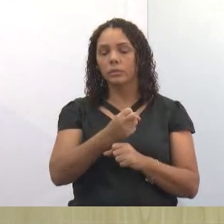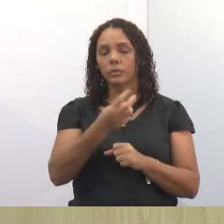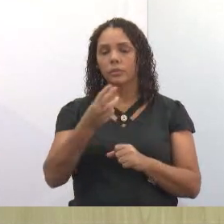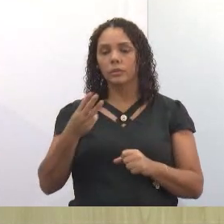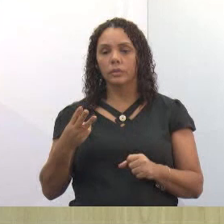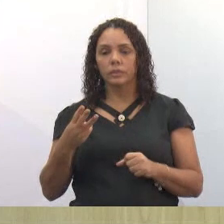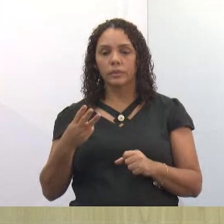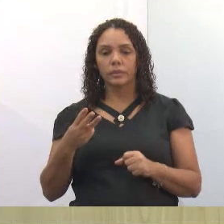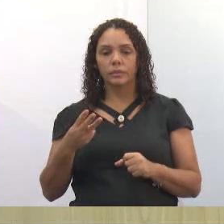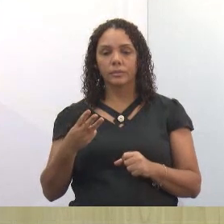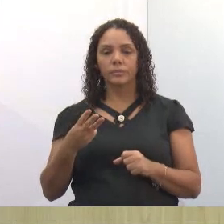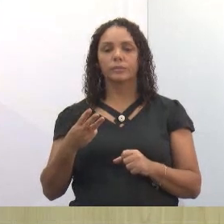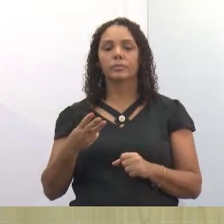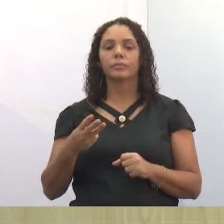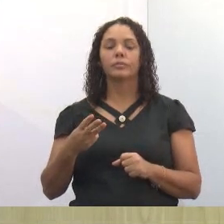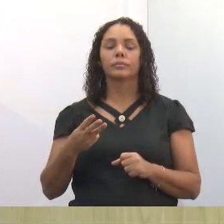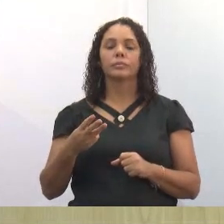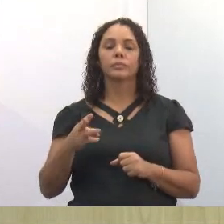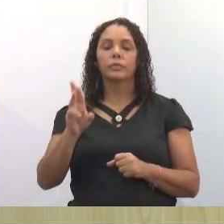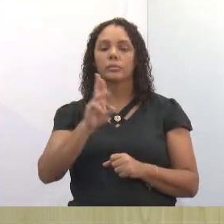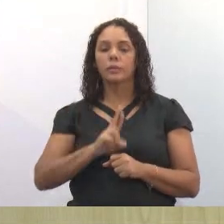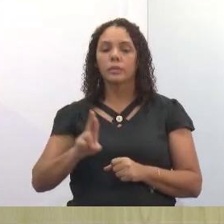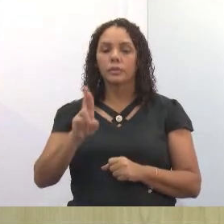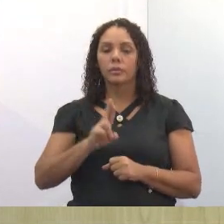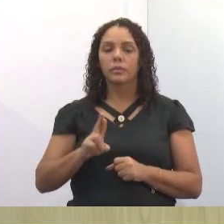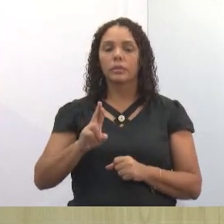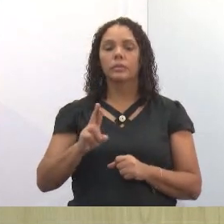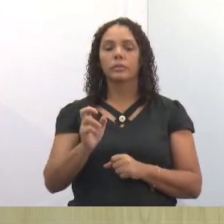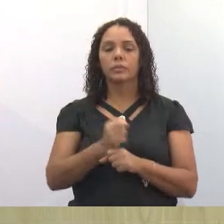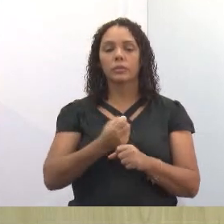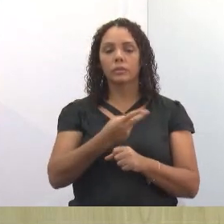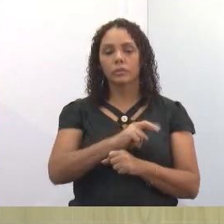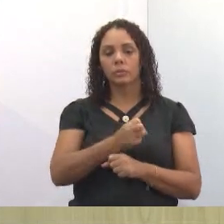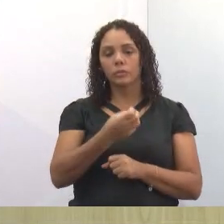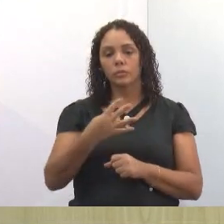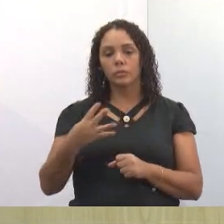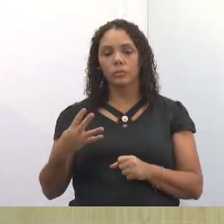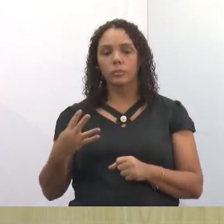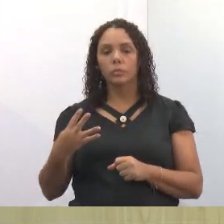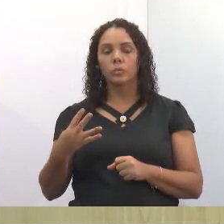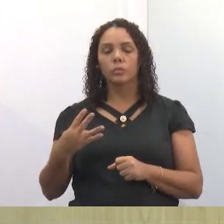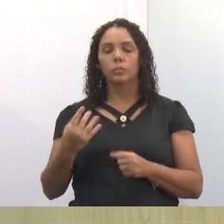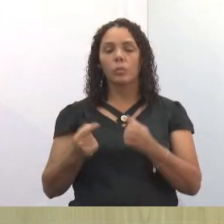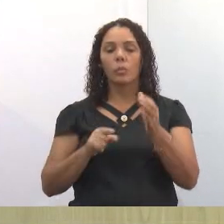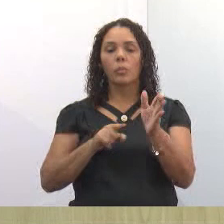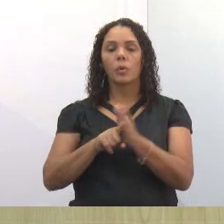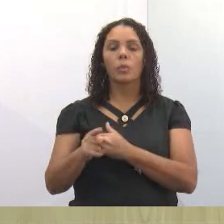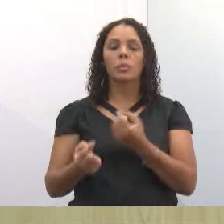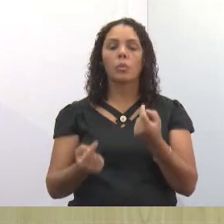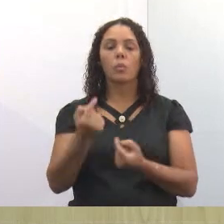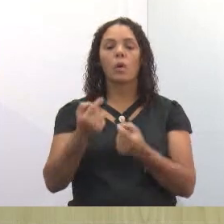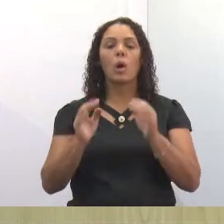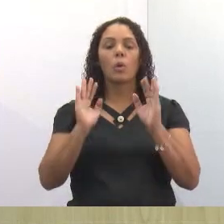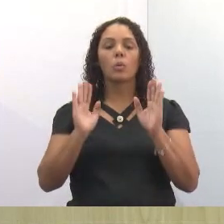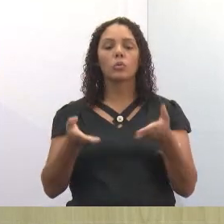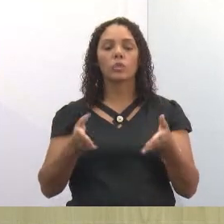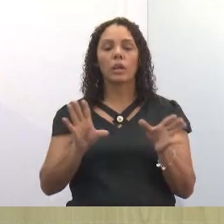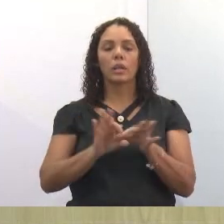2023, para serem destinadas em 2024, quais foram